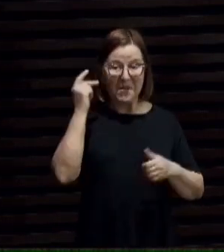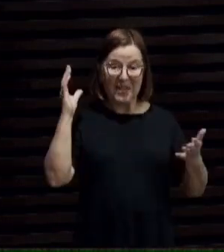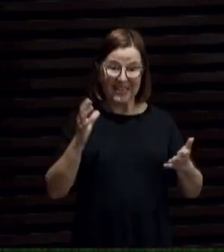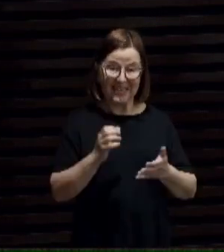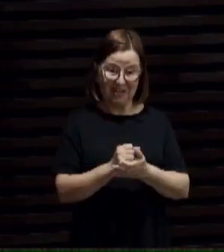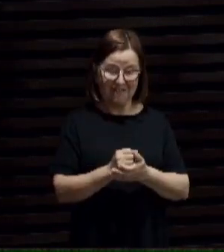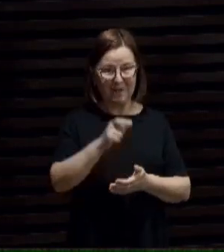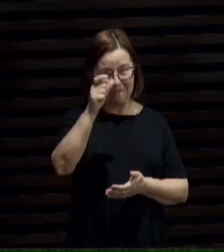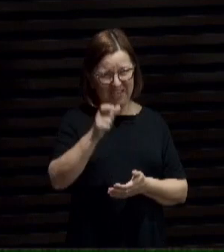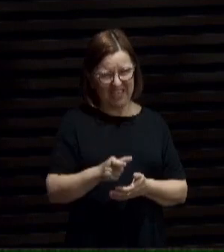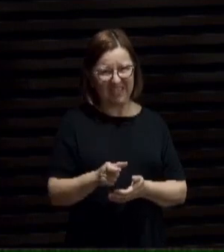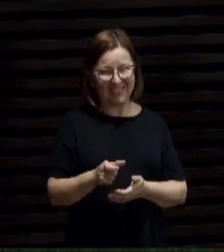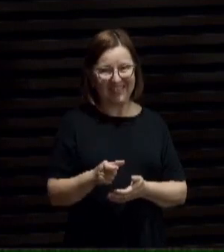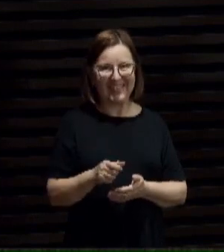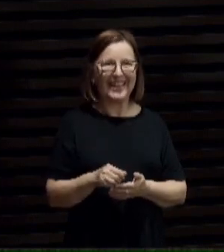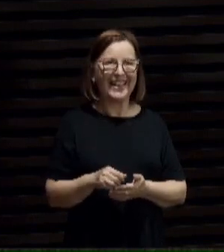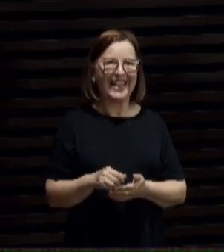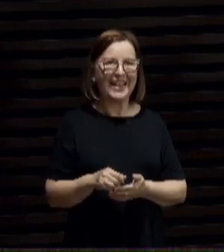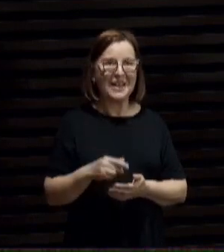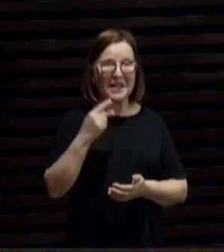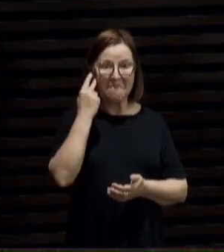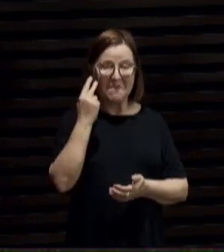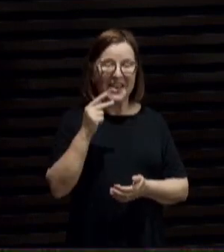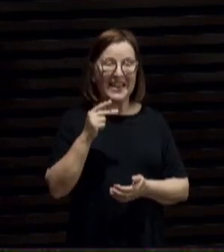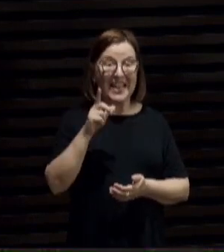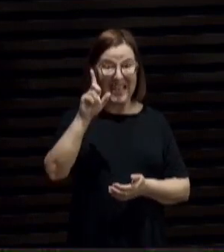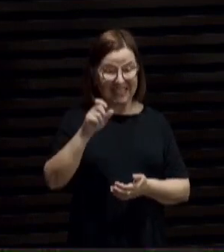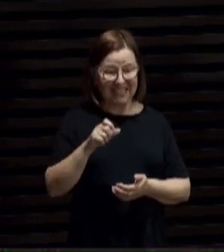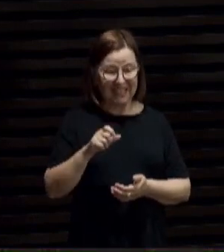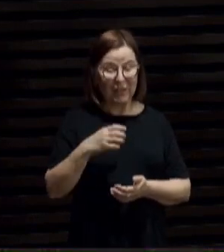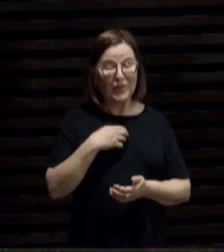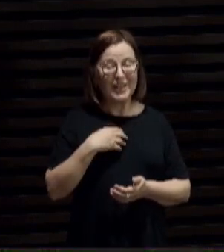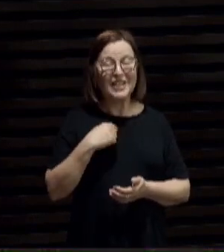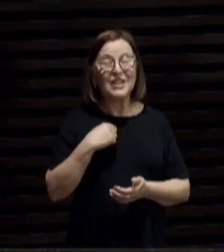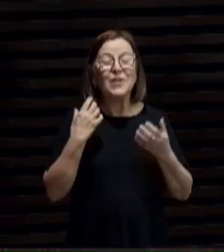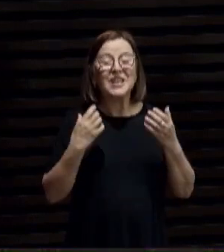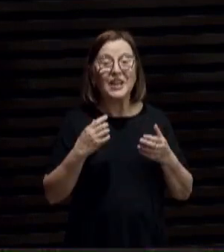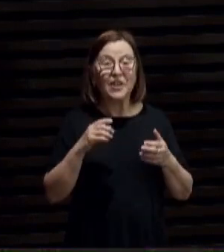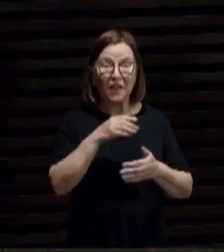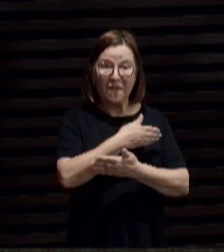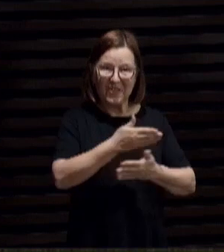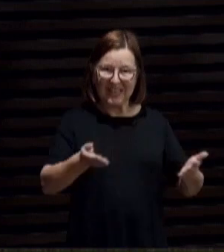ser gente e ser gente do jeito que eu quero que vocês sejam. Eu gosto de gente.